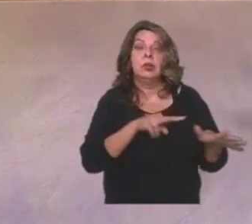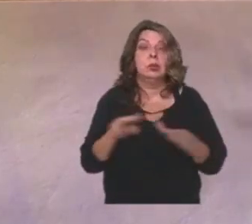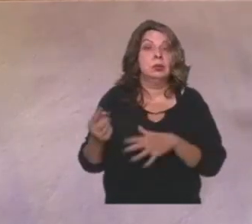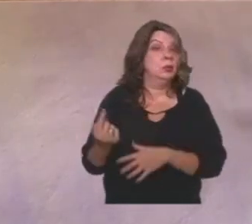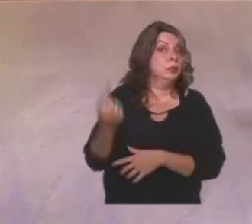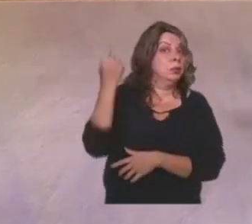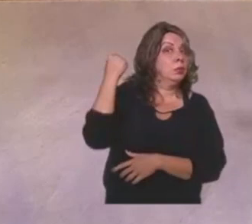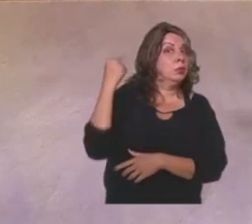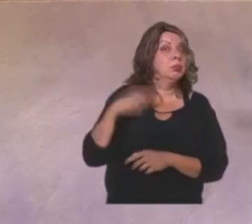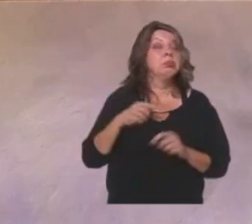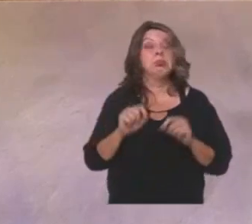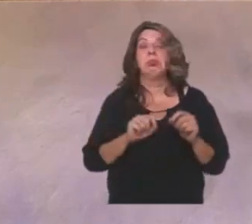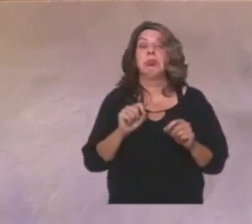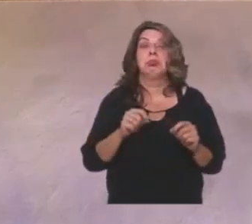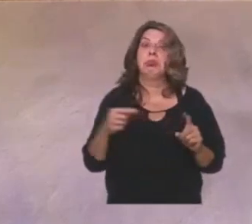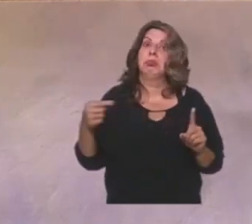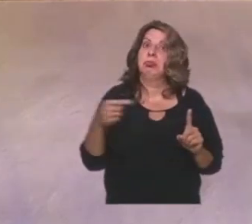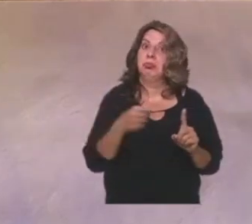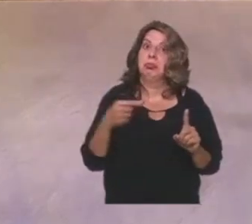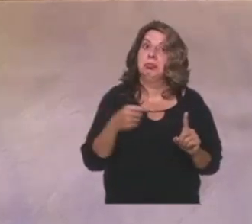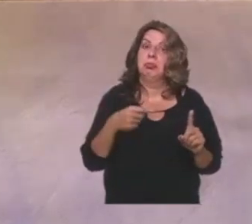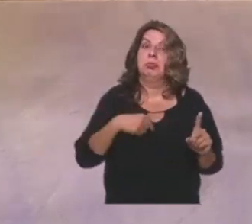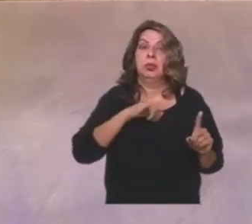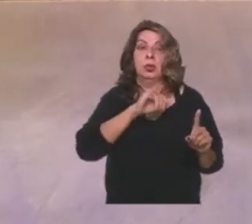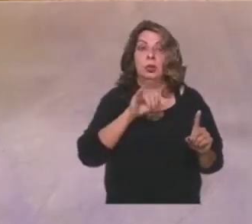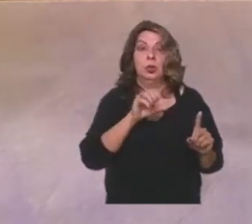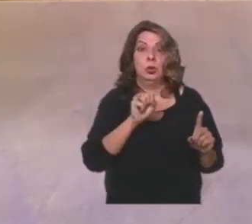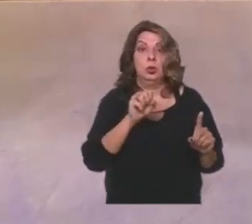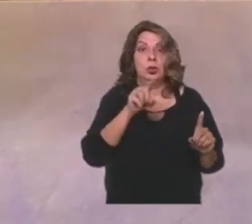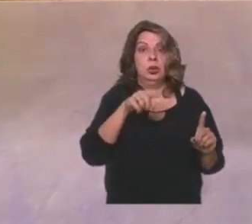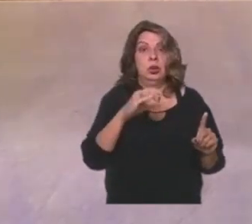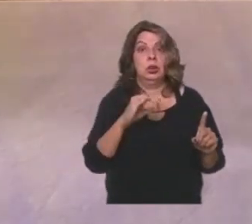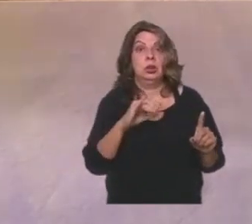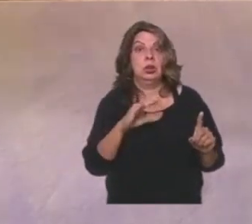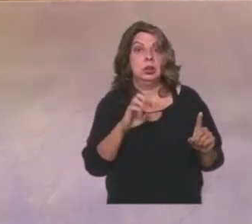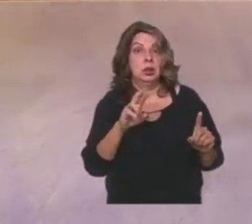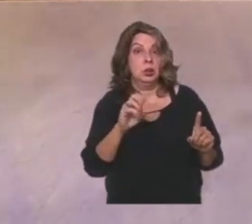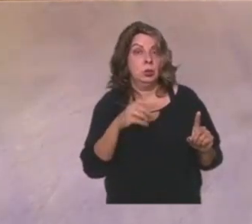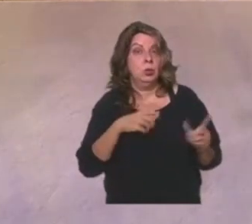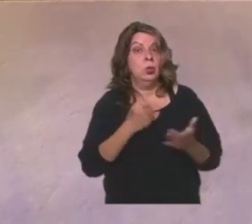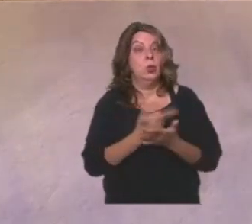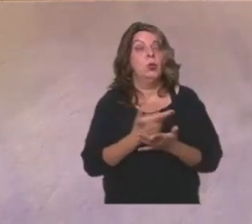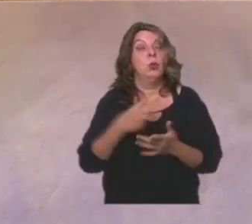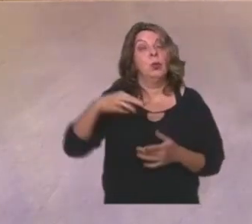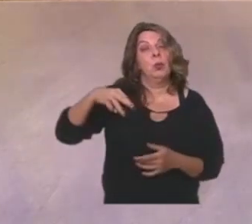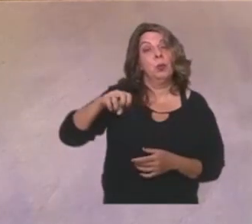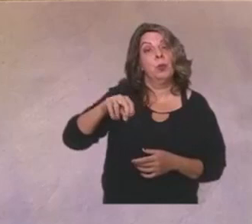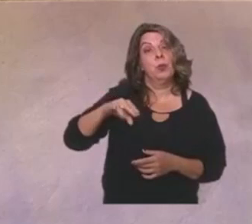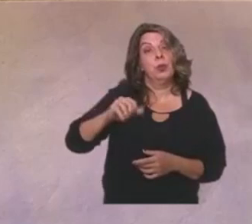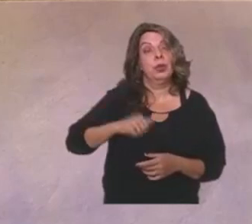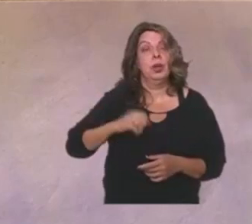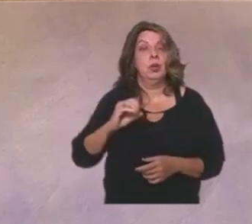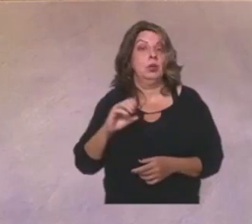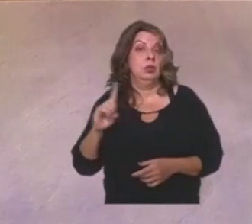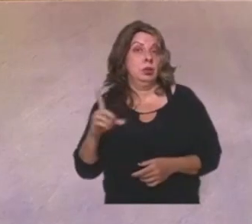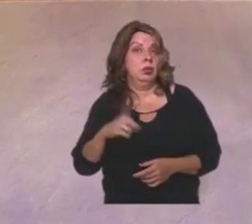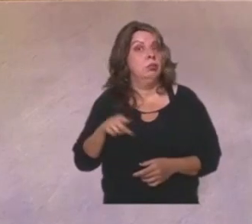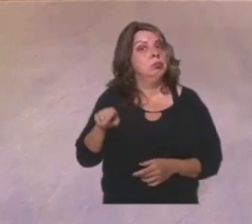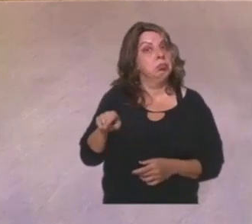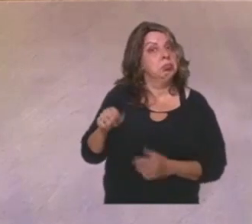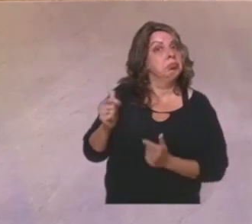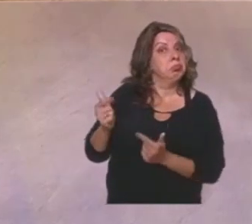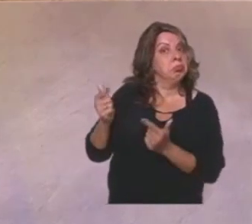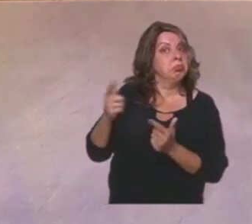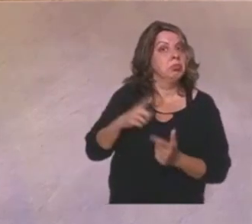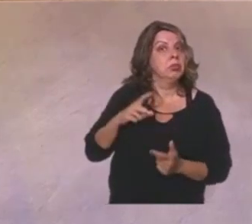Isso mesmo, e quem tava lá? Ele, o José Cícero, aqui de Aracaju, que comprou com a Mônica Pequente, da Regional Orlando Dantas. Ela é mesmo